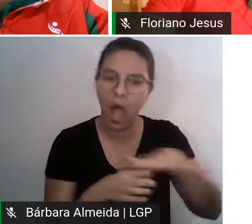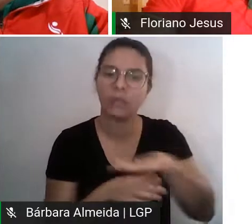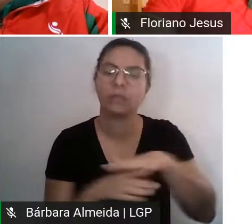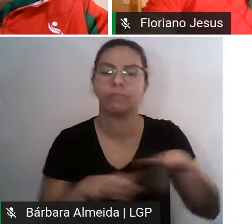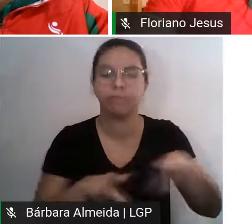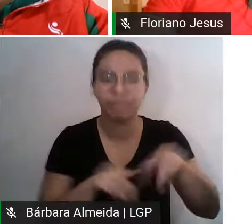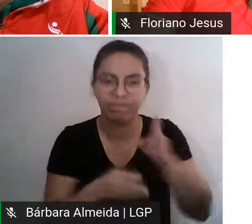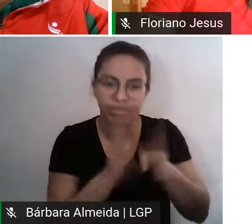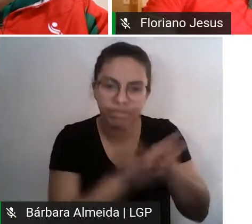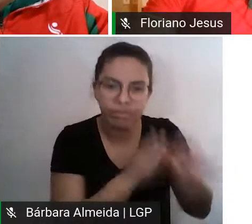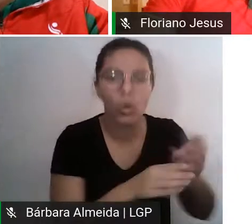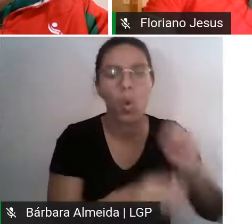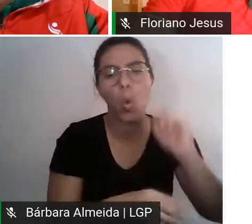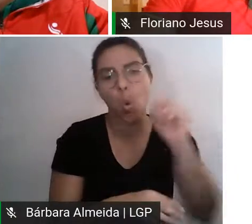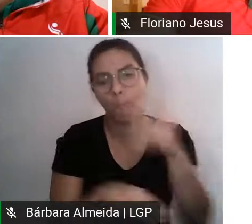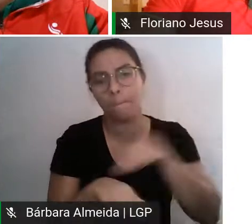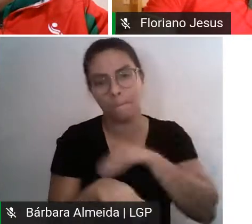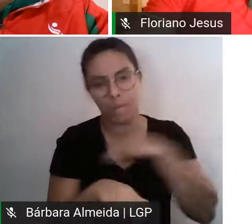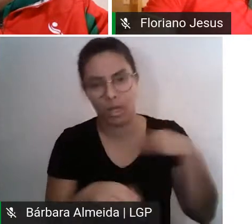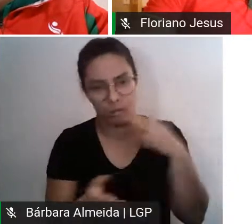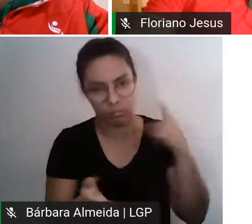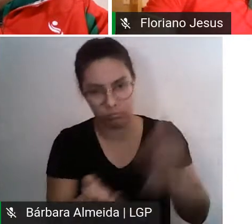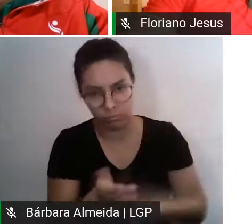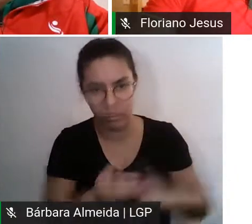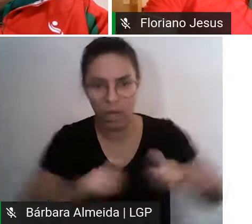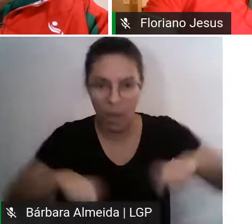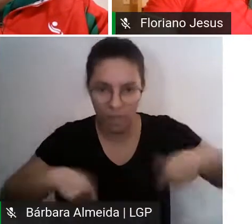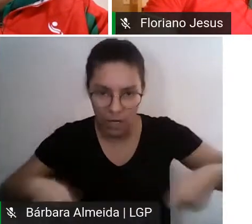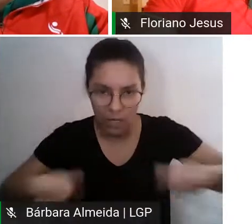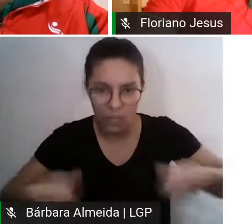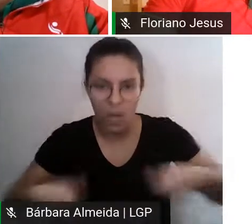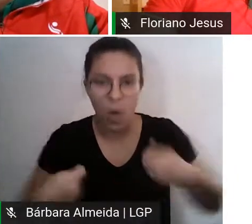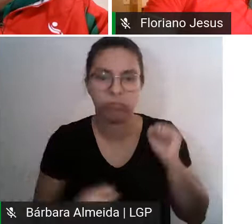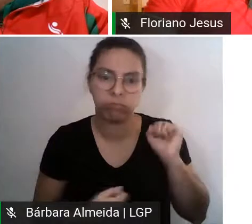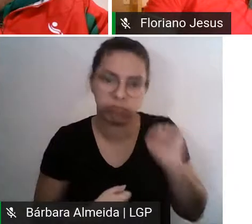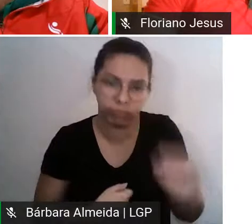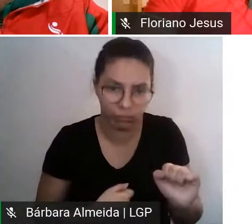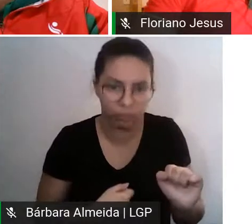ou médicos de reabilitação, fisiatras,